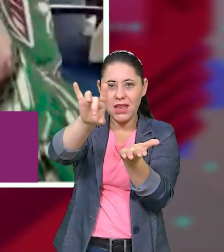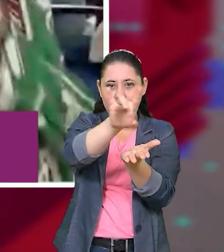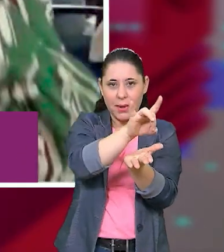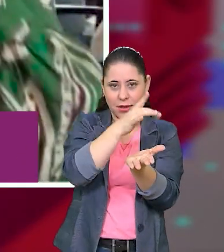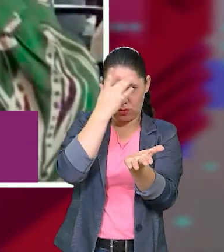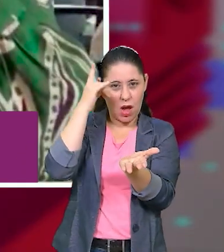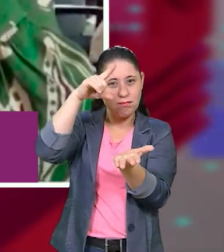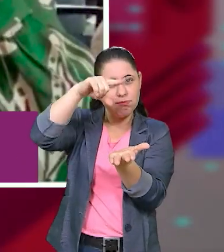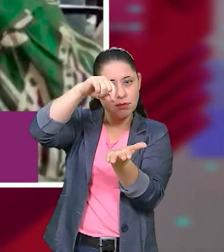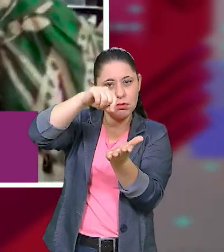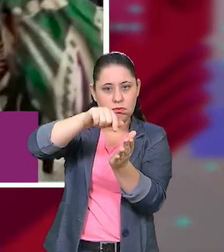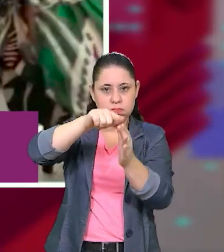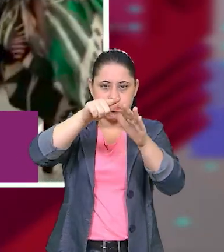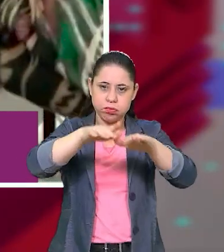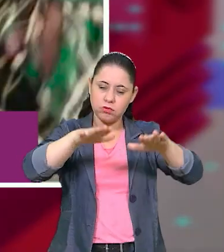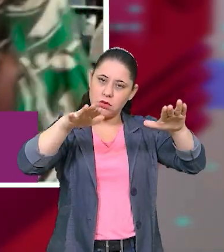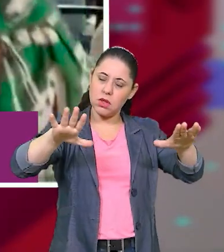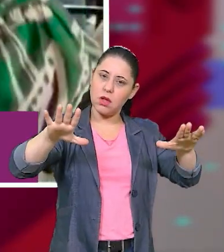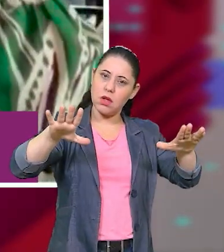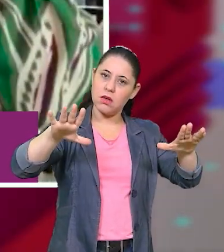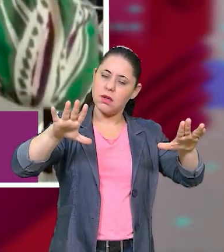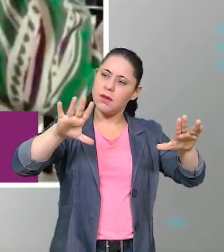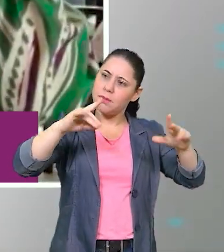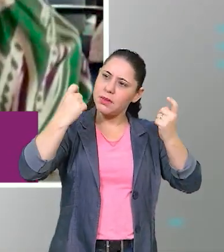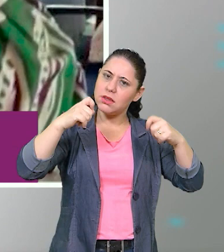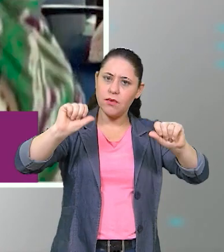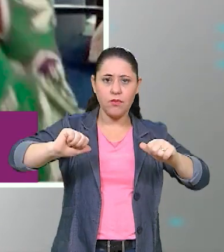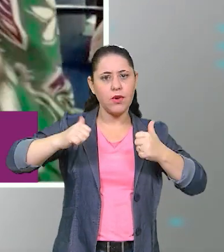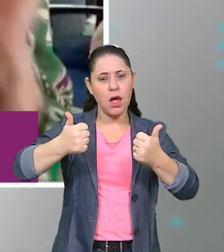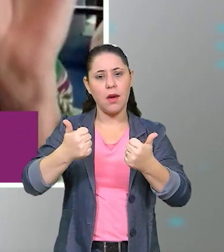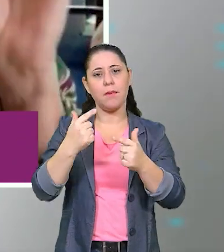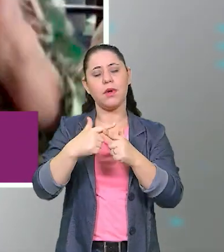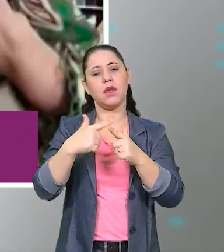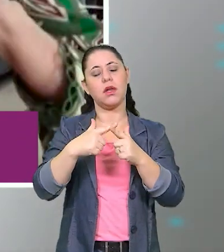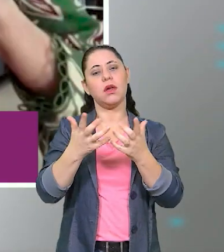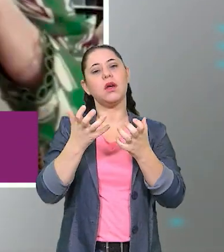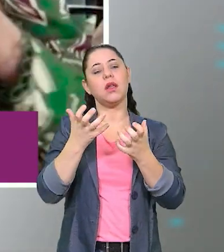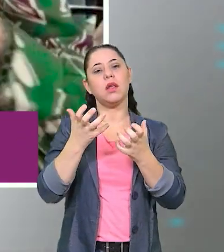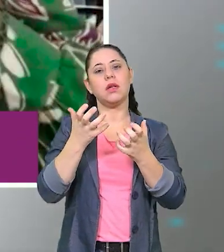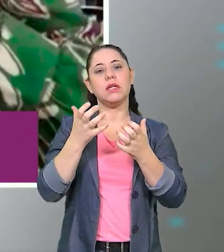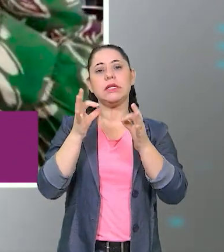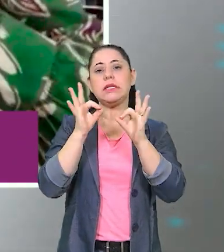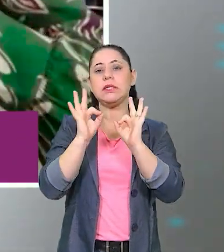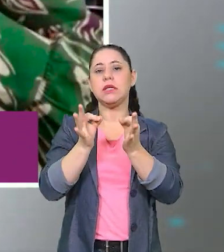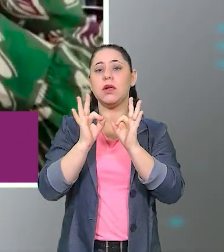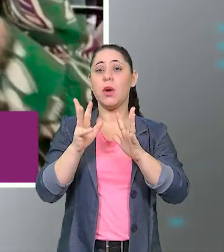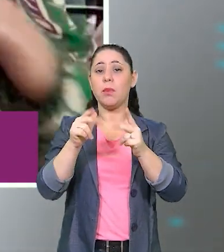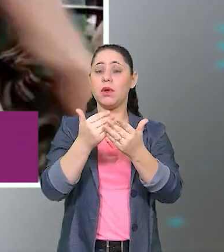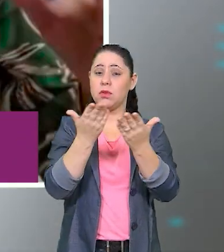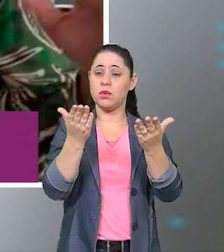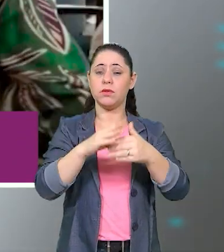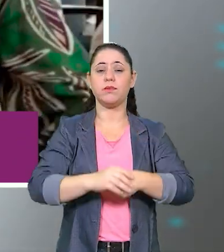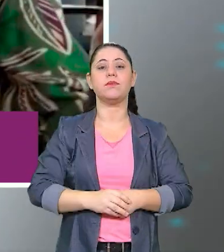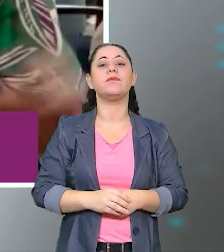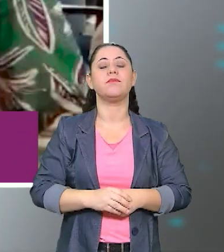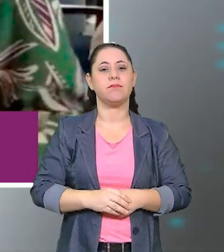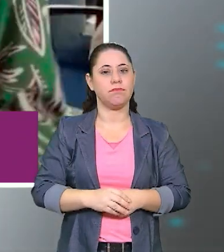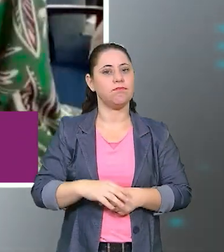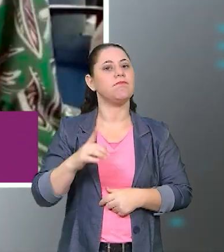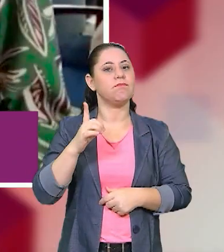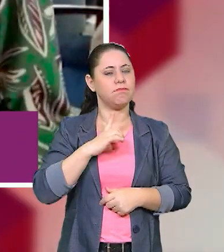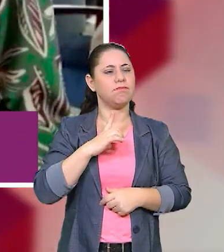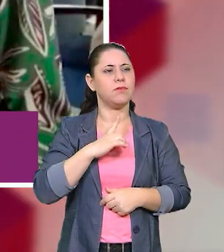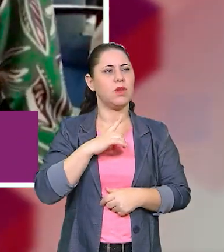matéria, eu não sei te dizer aonde uma vez, a física quântica pode me auxiliar nessa hora. Quando eu sinto algo, eu atinjo até